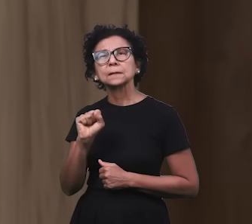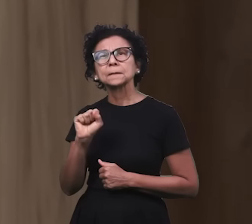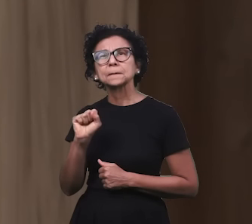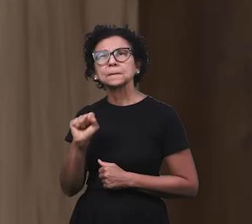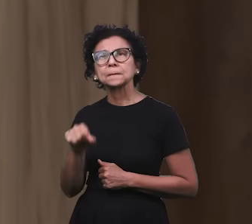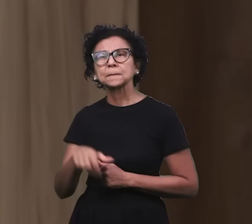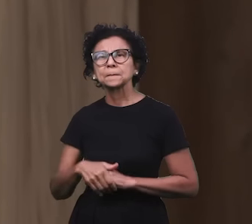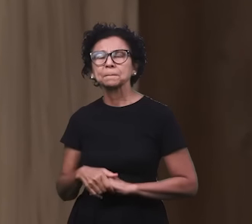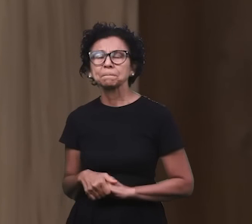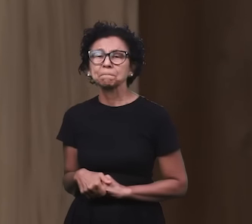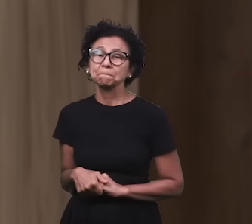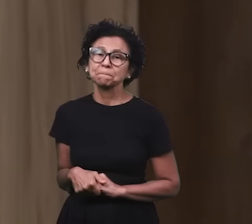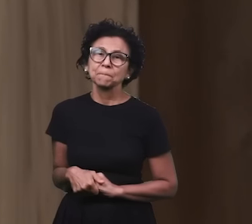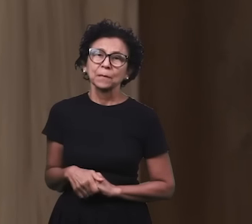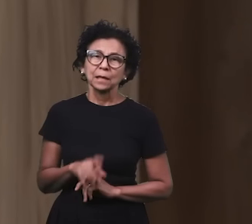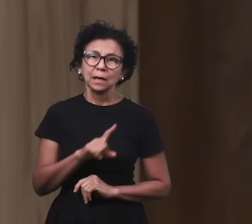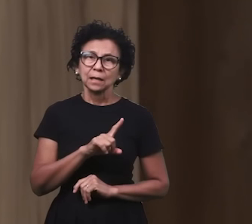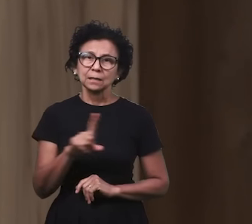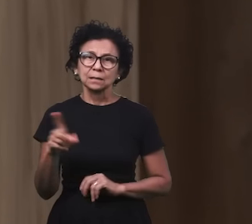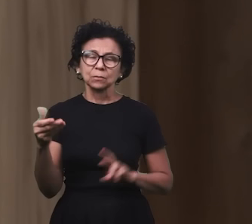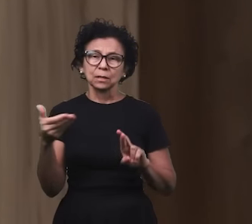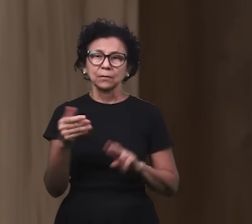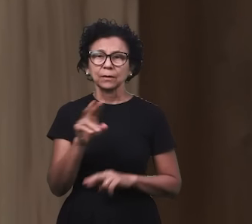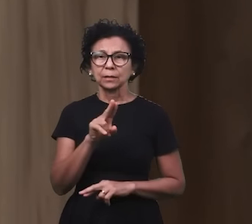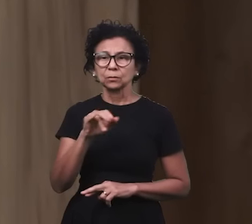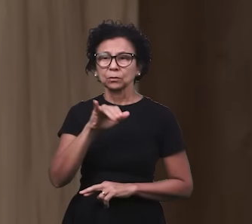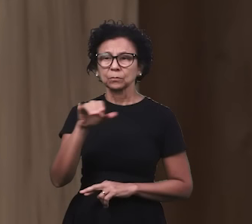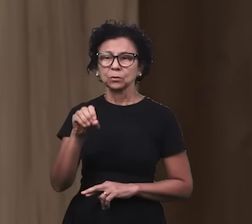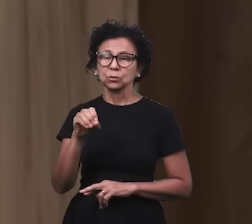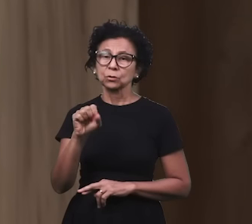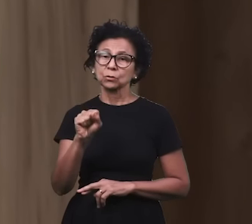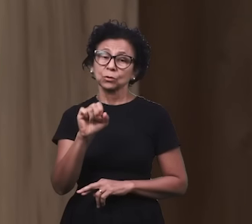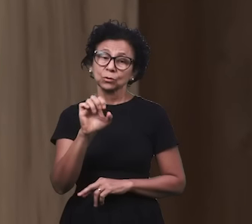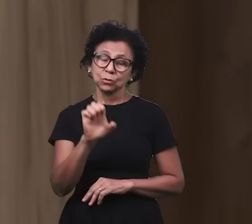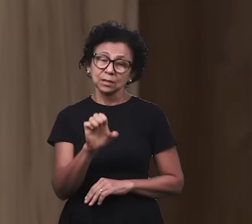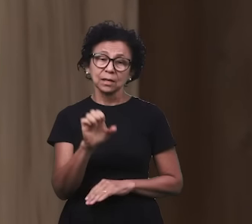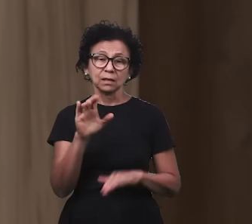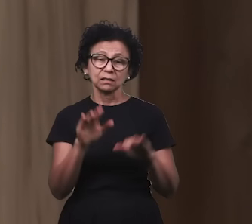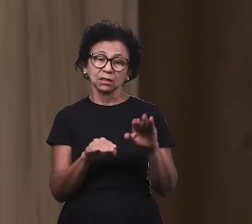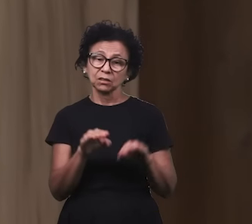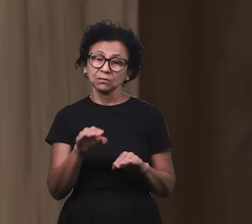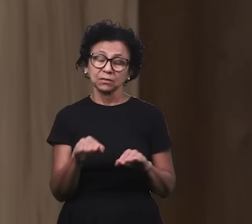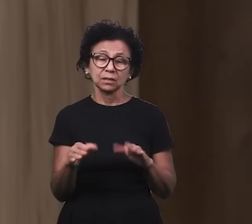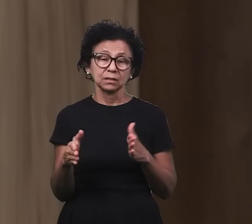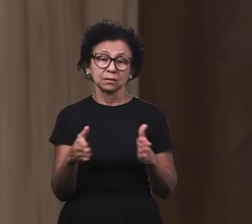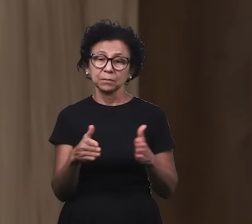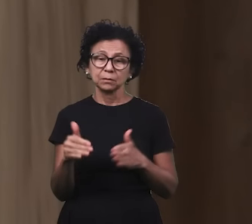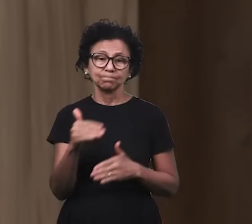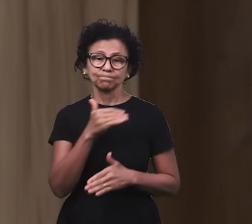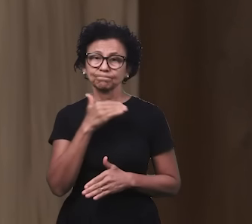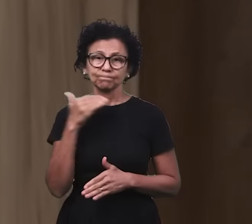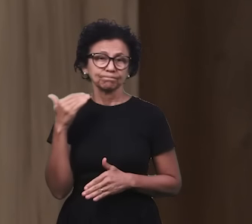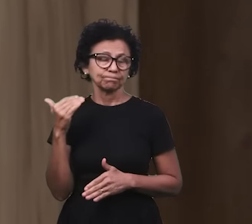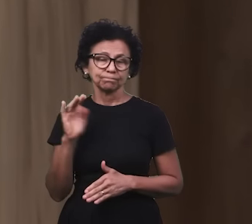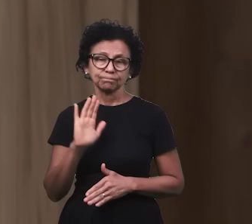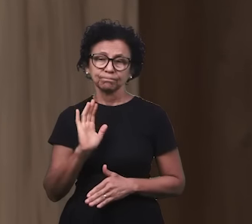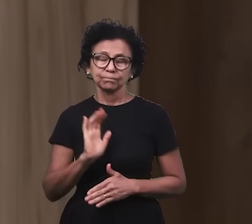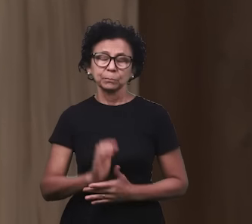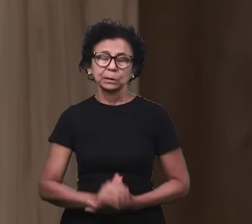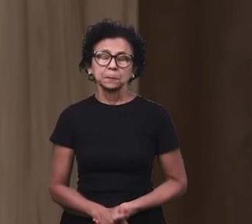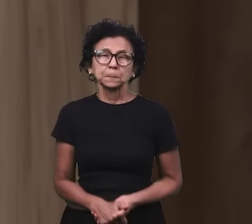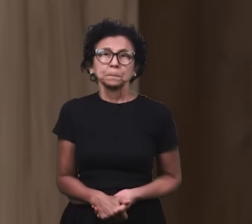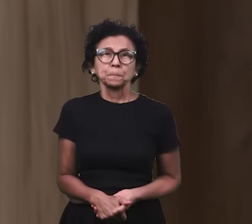já havia falecido, tá certo? Então, observa que a partir desse momento, José não é mais mencionado